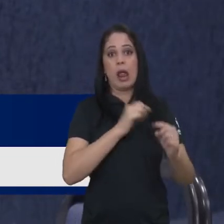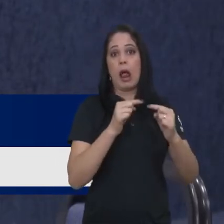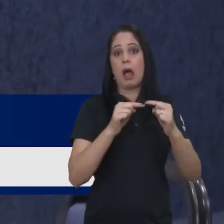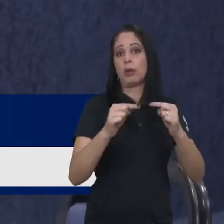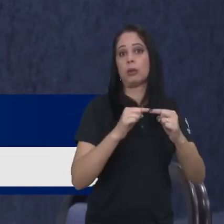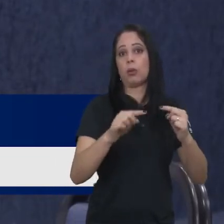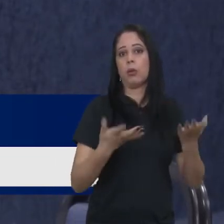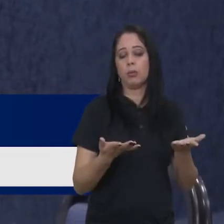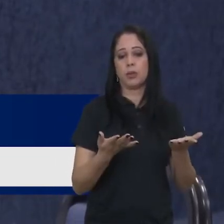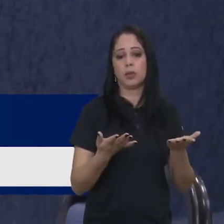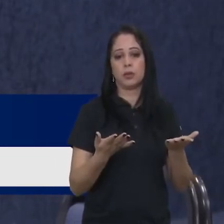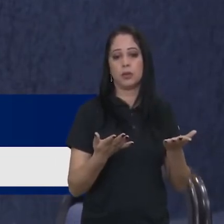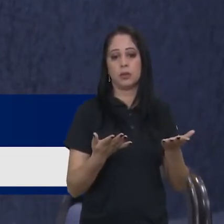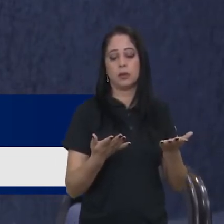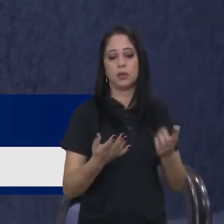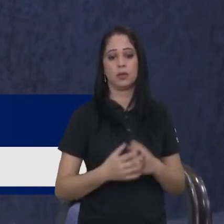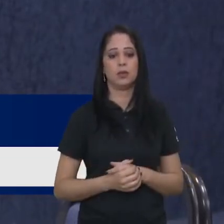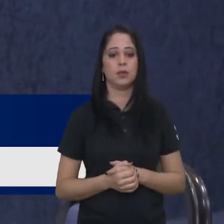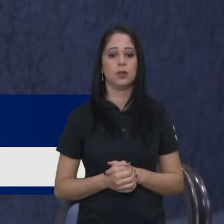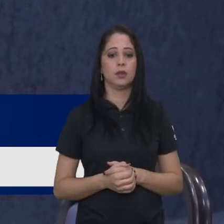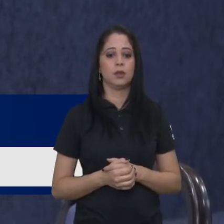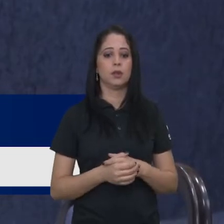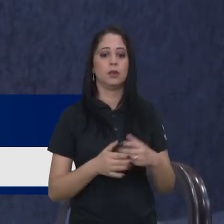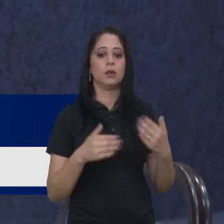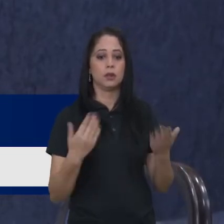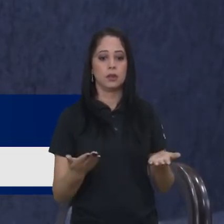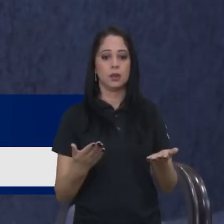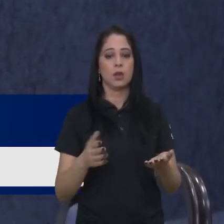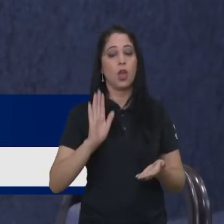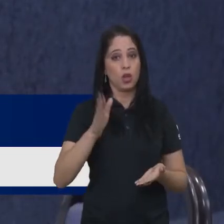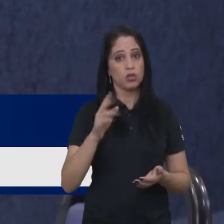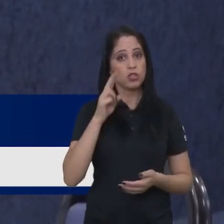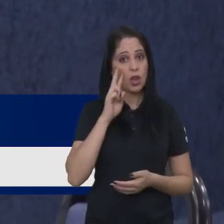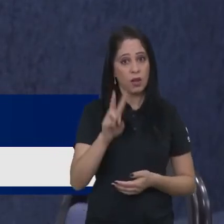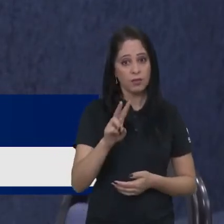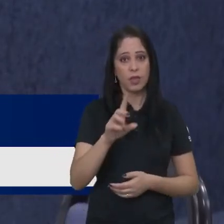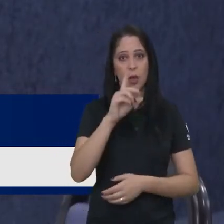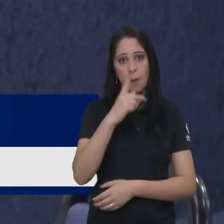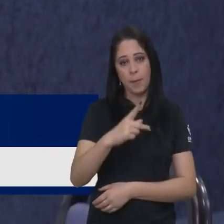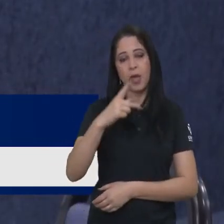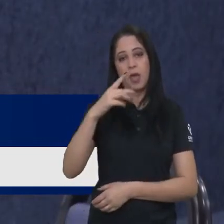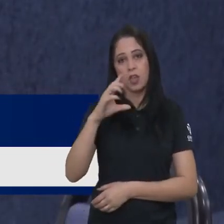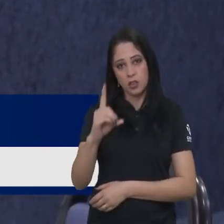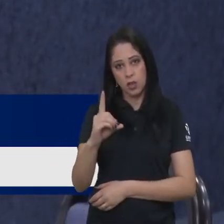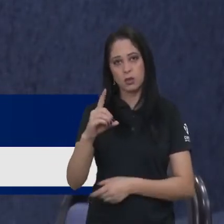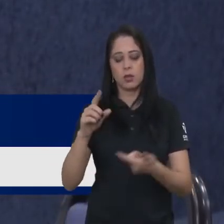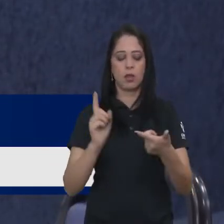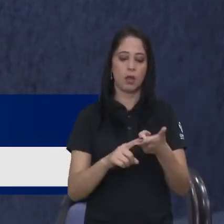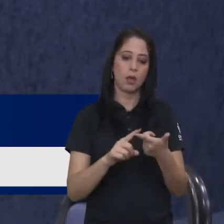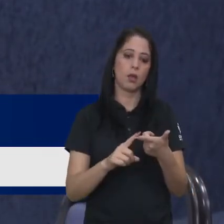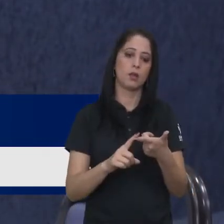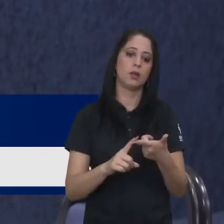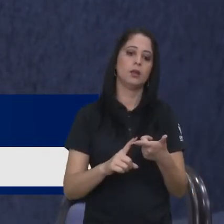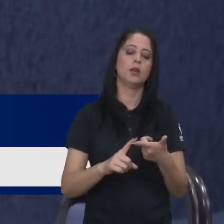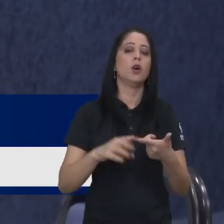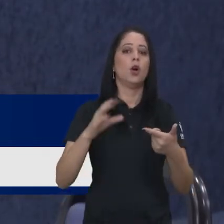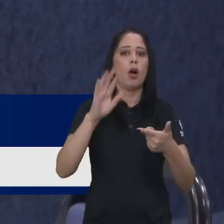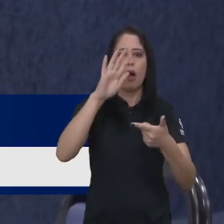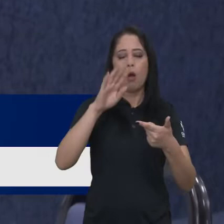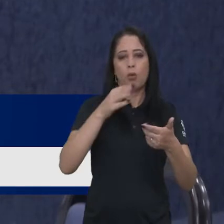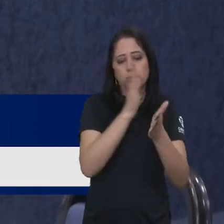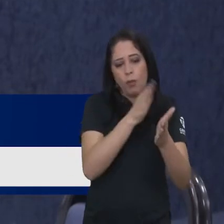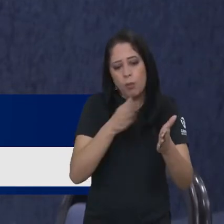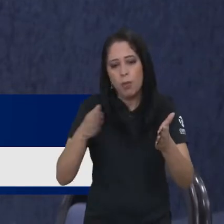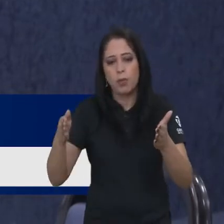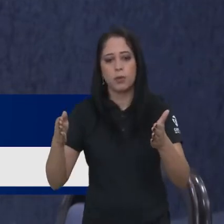no Reúbe que foi colocado. E aí a gente vê o encaminhamento que o senhor colocou, a questão do plano diretor, plano municipal de regularização fundiário,